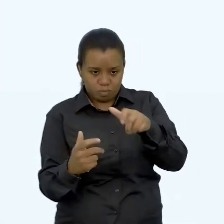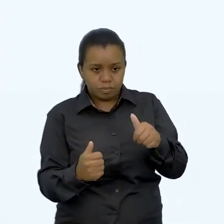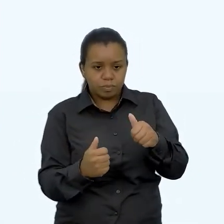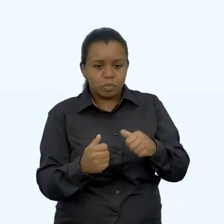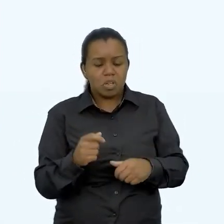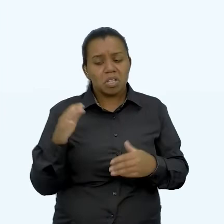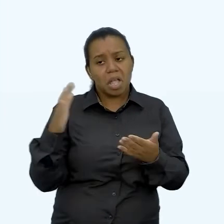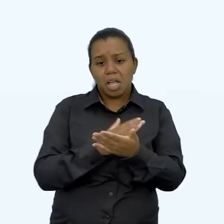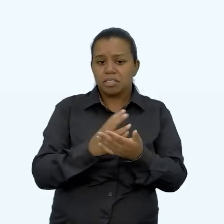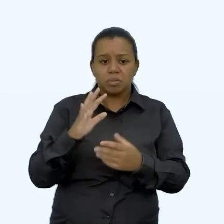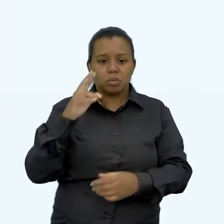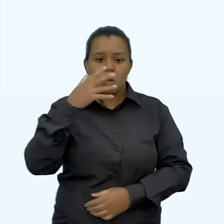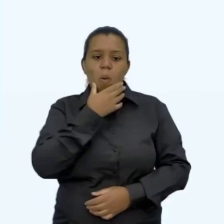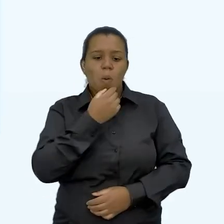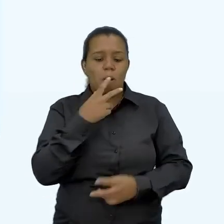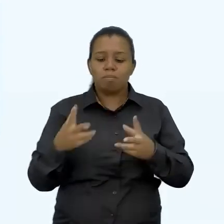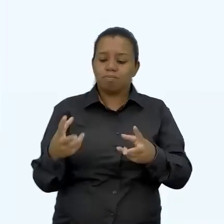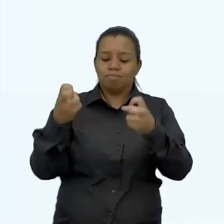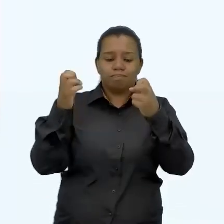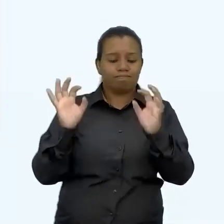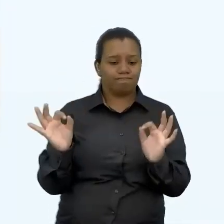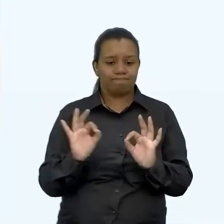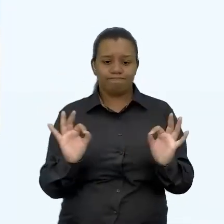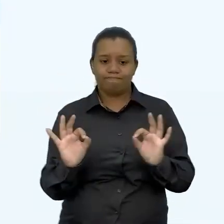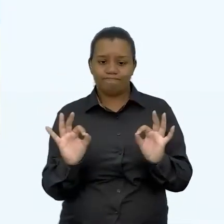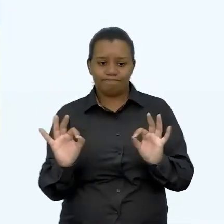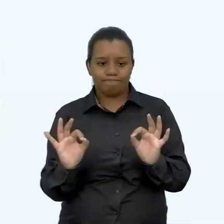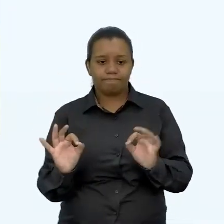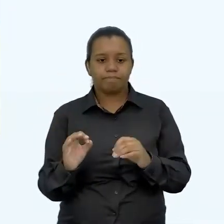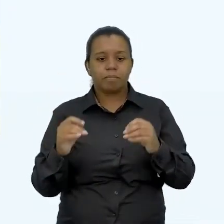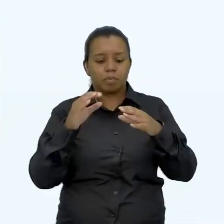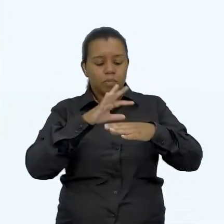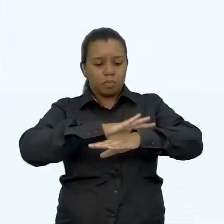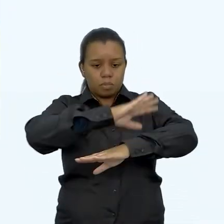notados rapidamente, como é o caso da erosão.